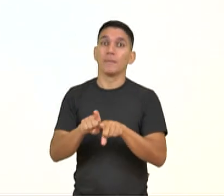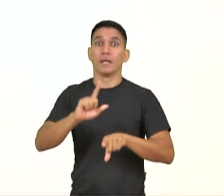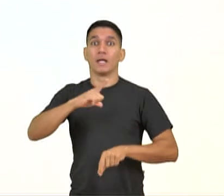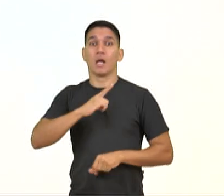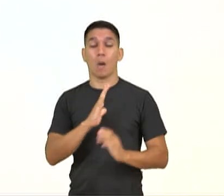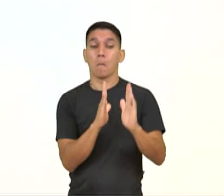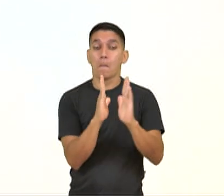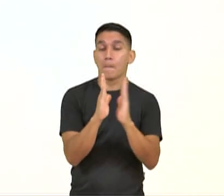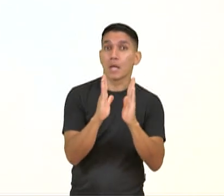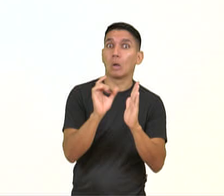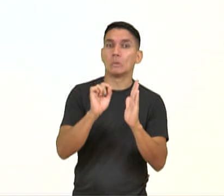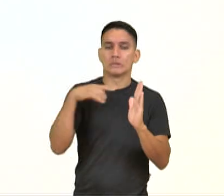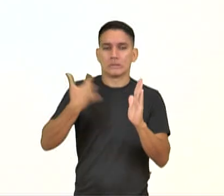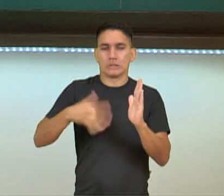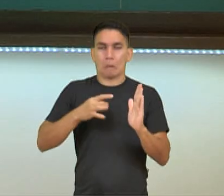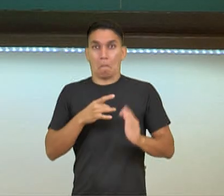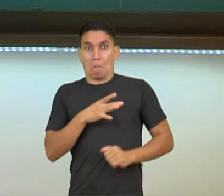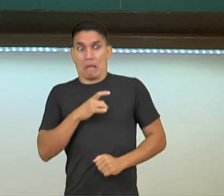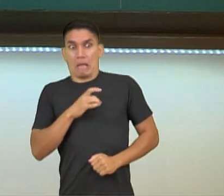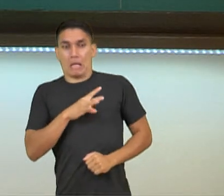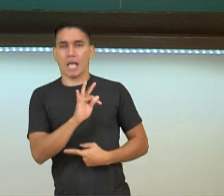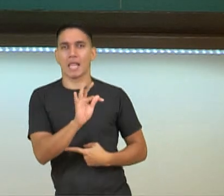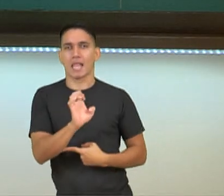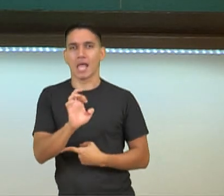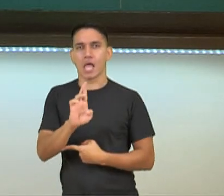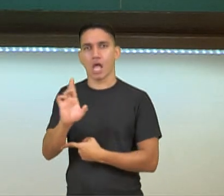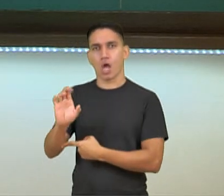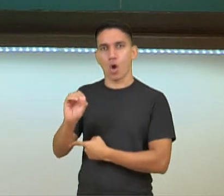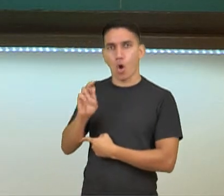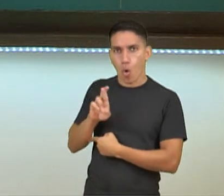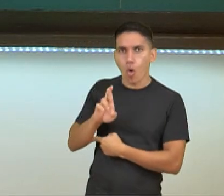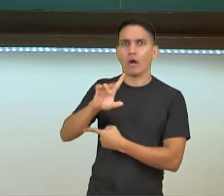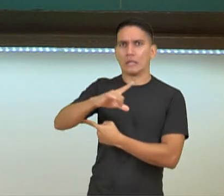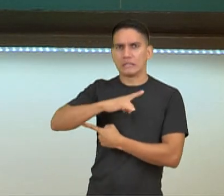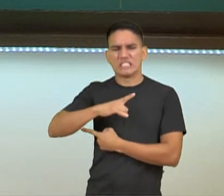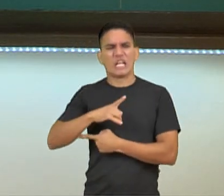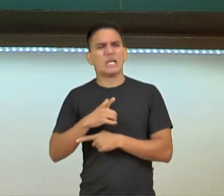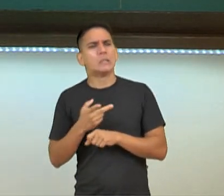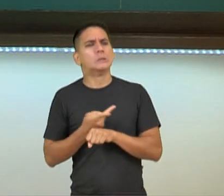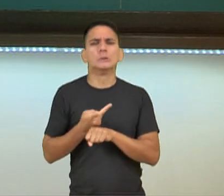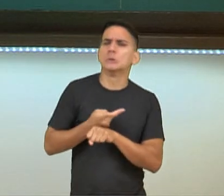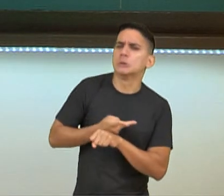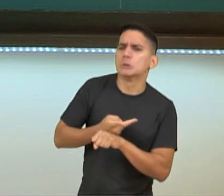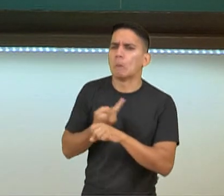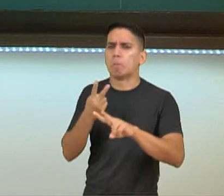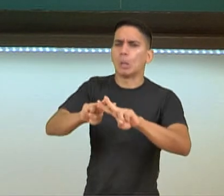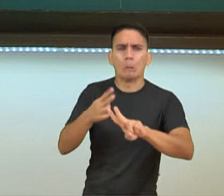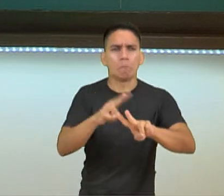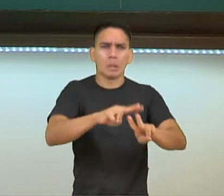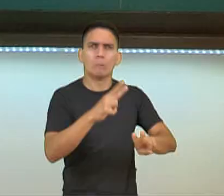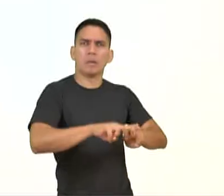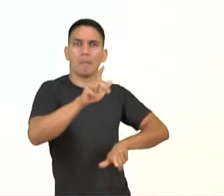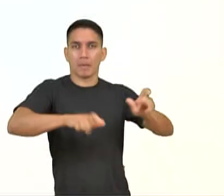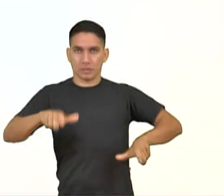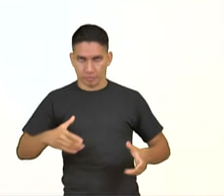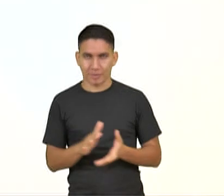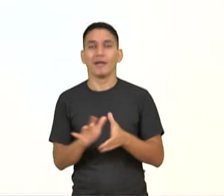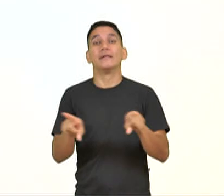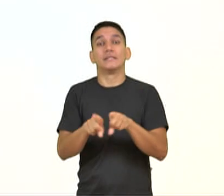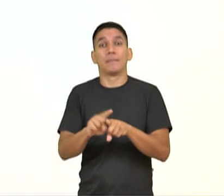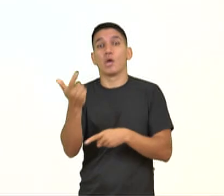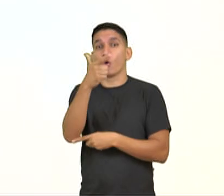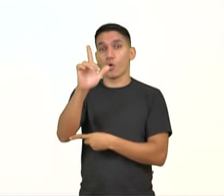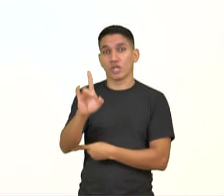período chamado Terror, onde se instaurou-se, a perseguição a várias pessoas. A gente vai ver também o